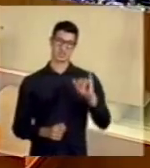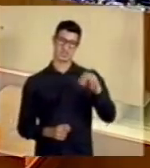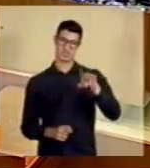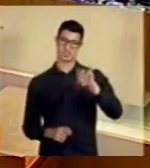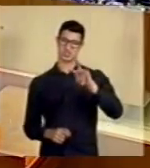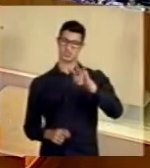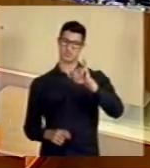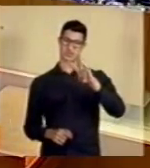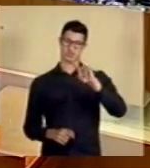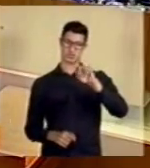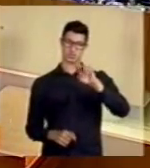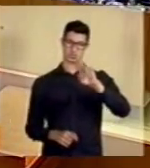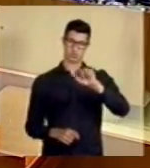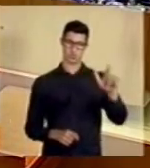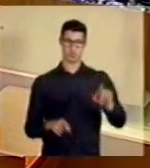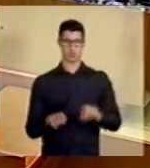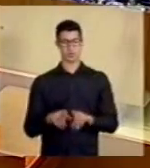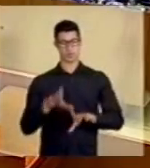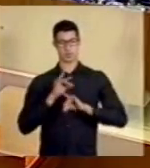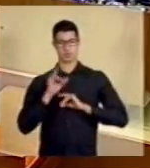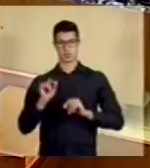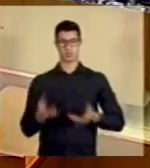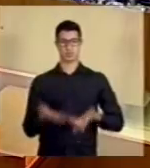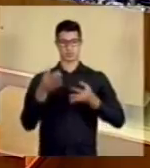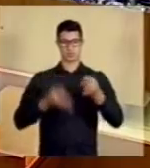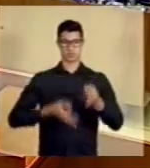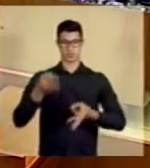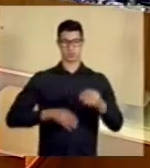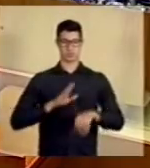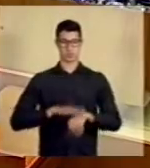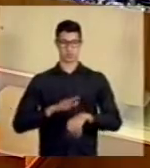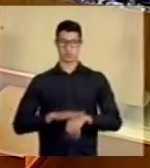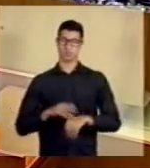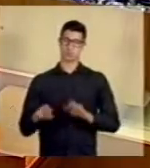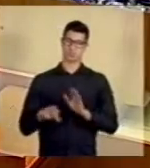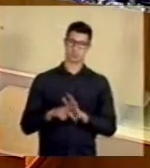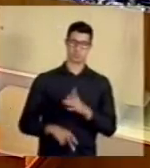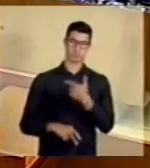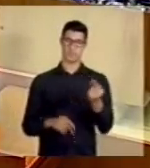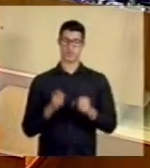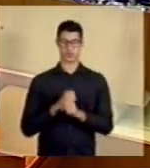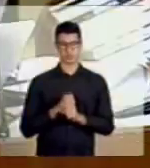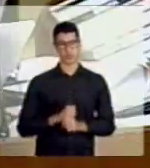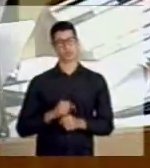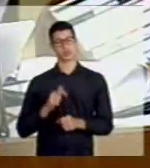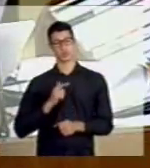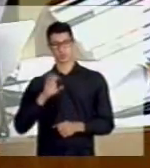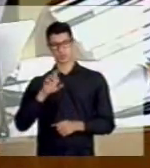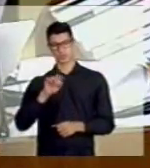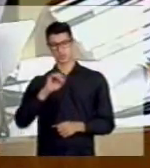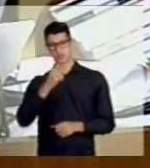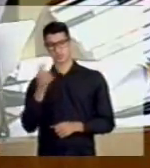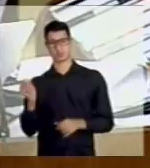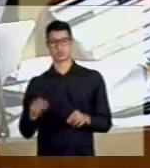No caso das individuais, poupadores ou herdeiros que acionaram a justiça dentro do prazo prescricional de 20 anos, da edição de cada